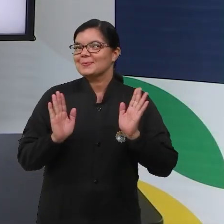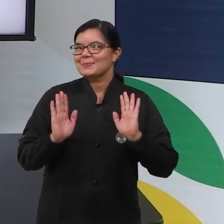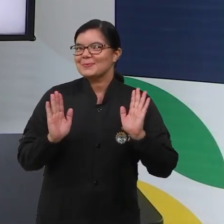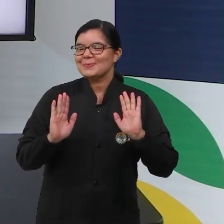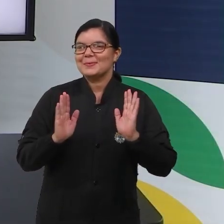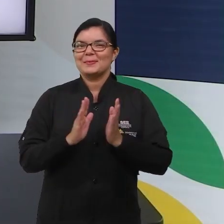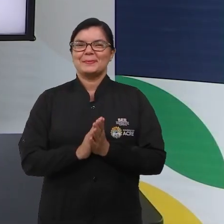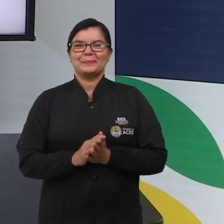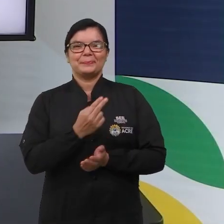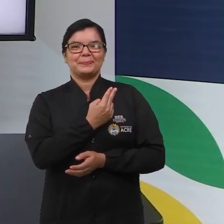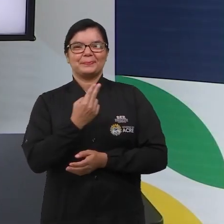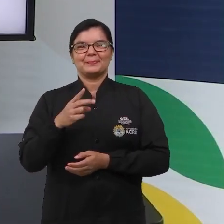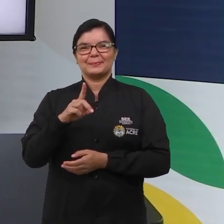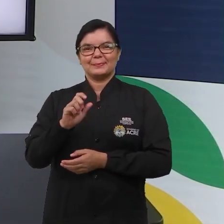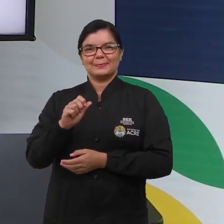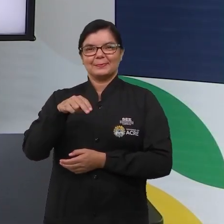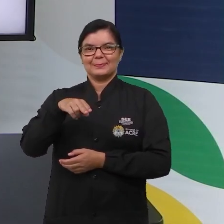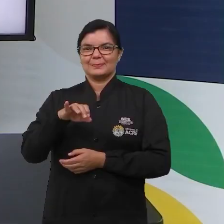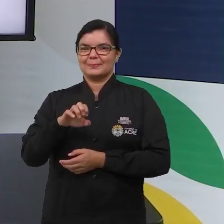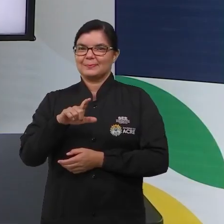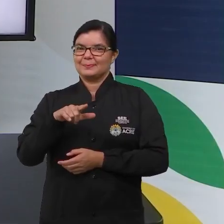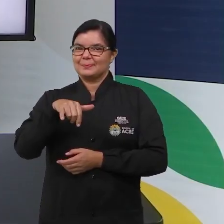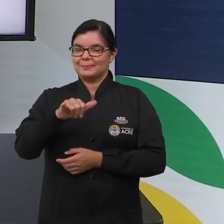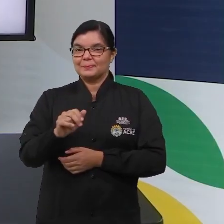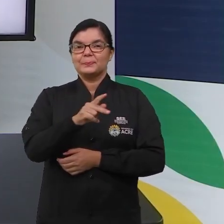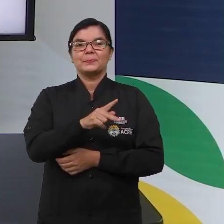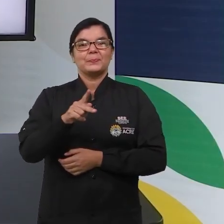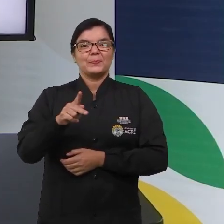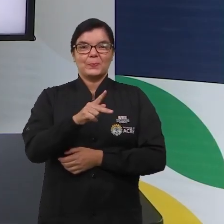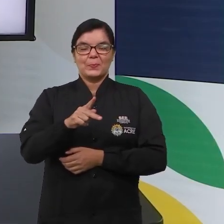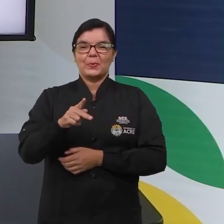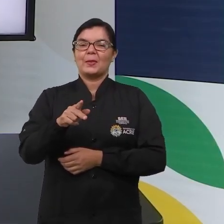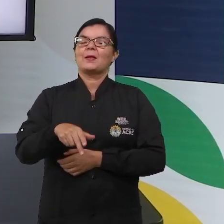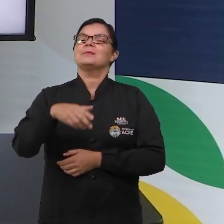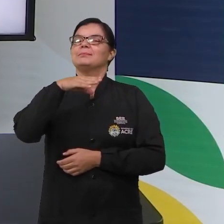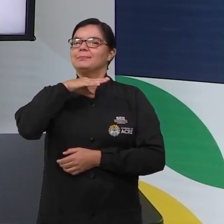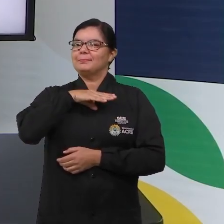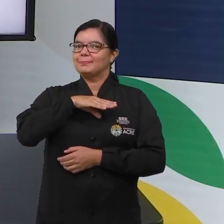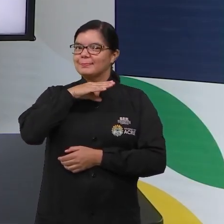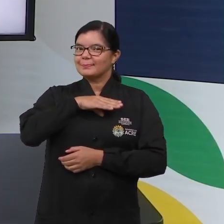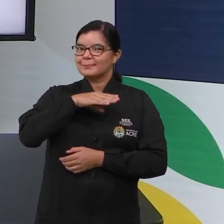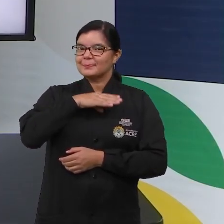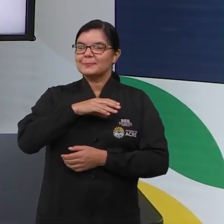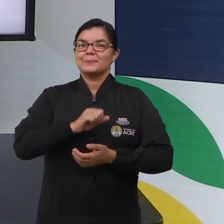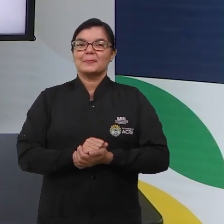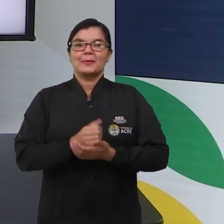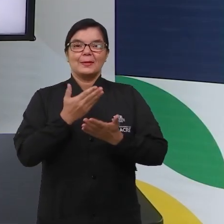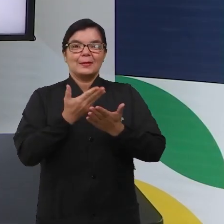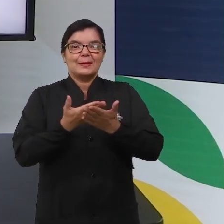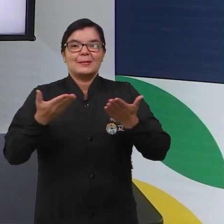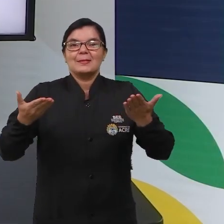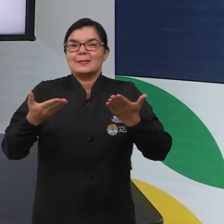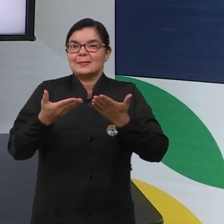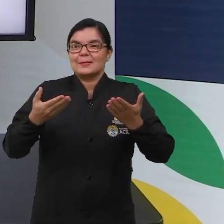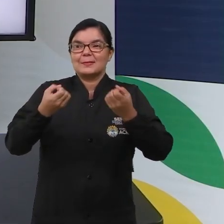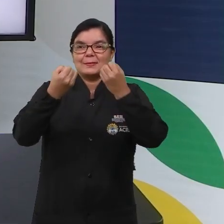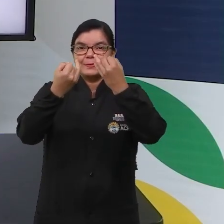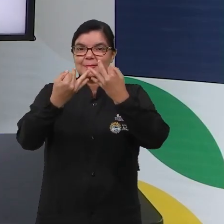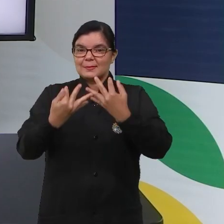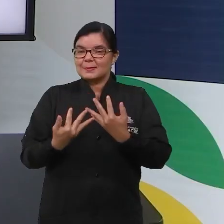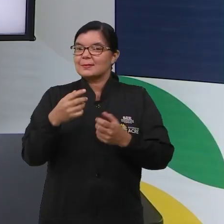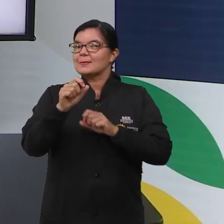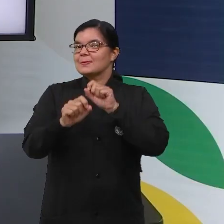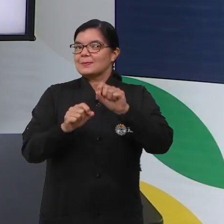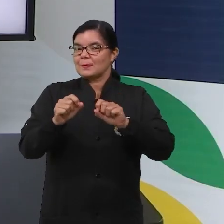Olá, pessoal! Meu nome é Daniele Ximenes, professora de língua portuguesa, e na aula de hoje nós falaremos